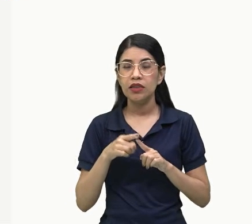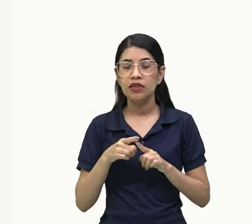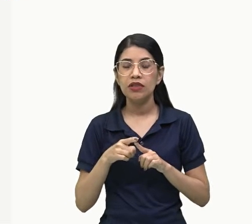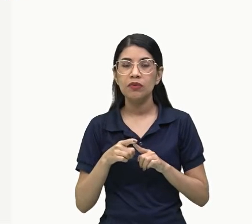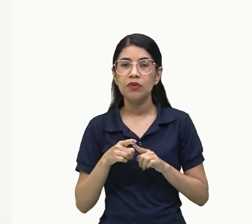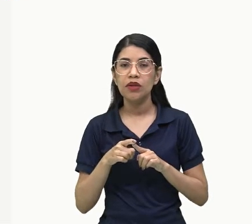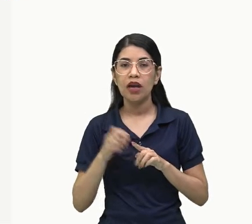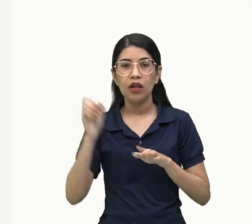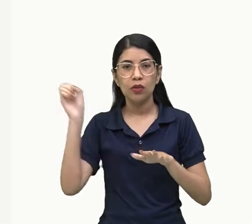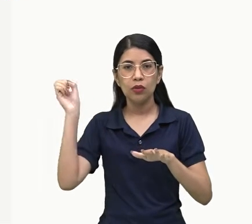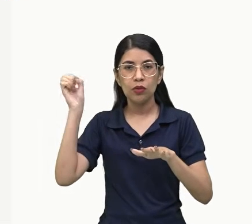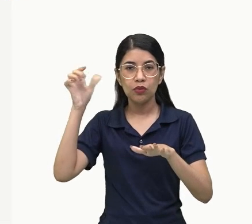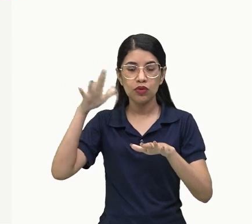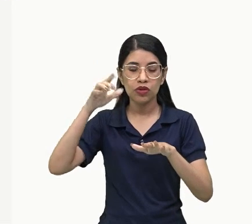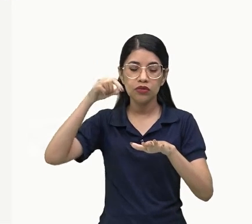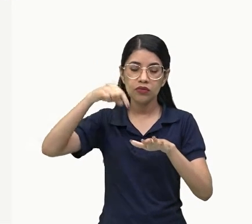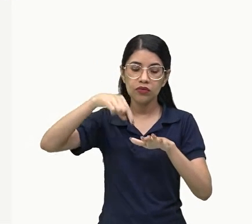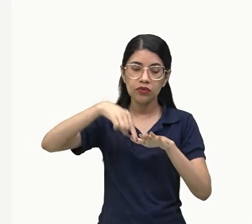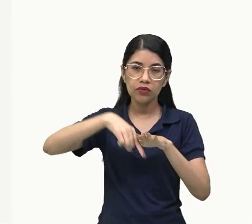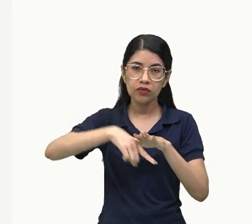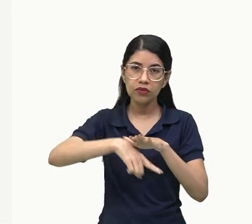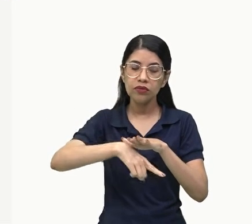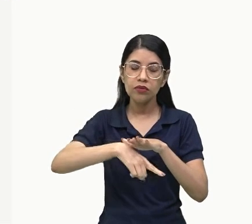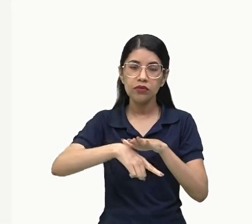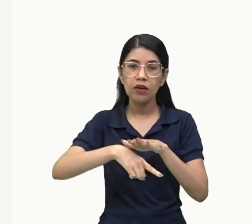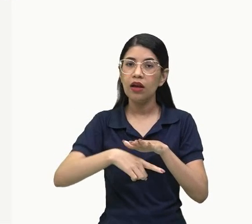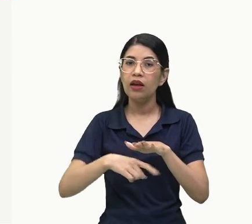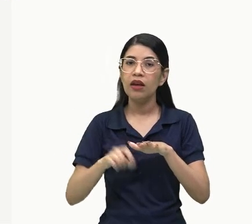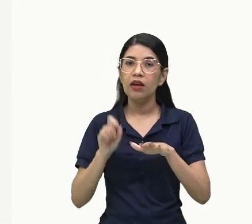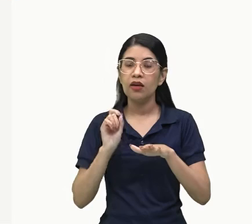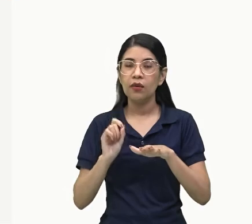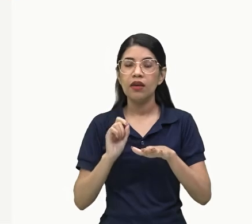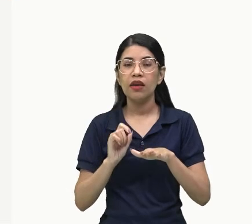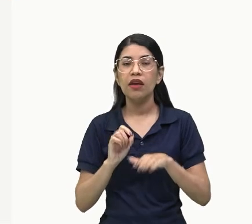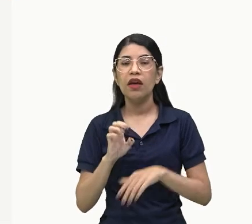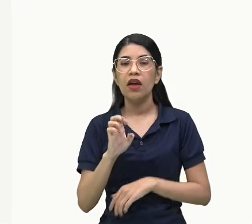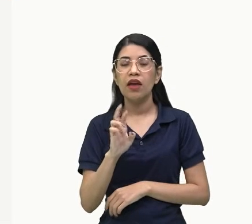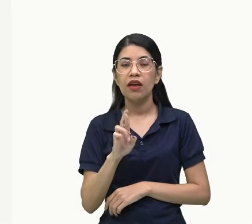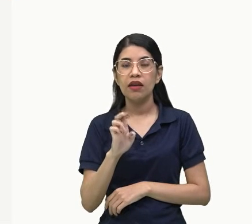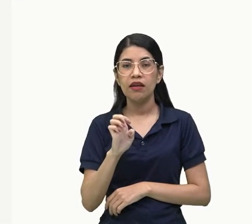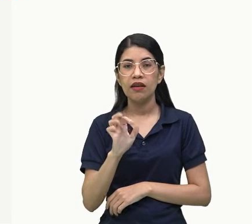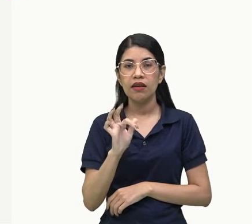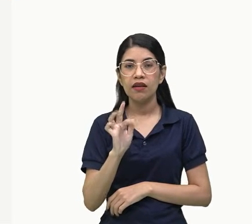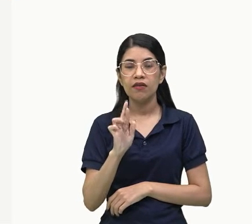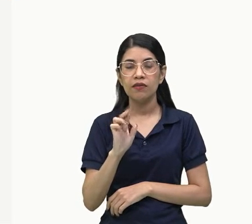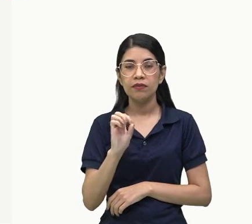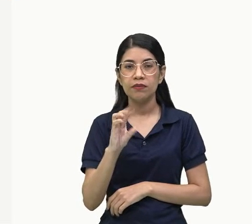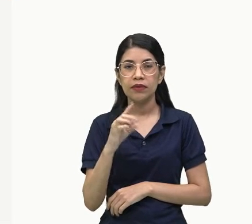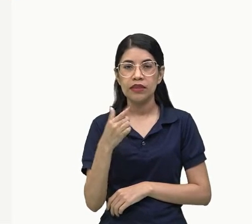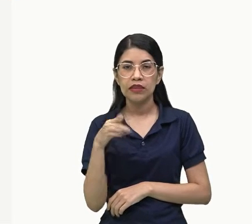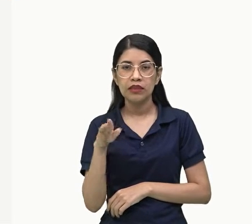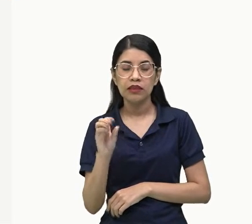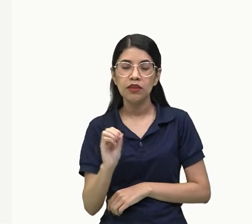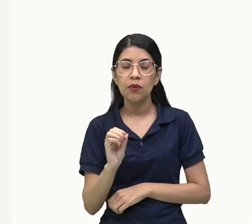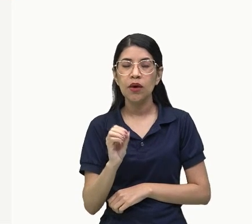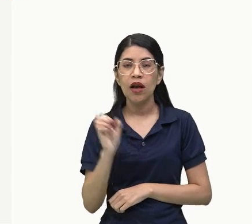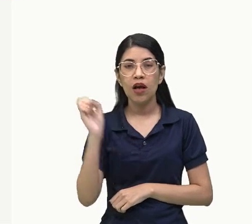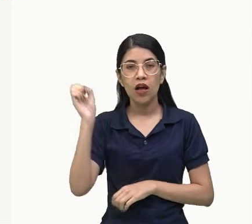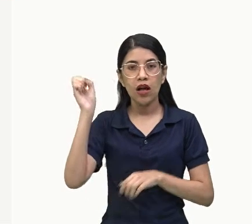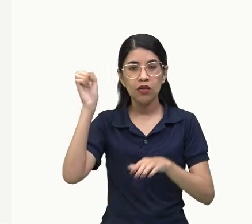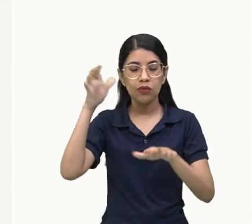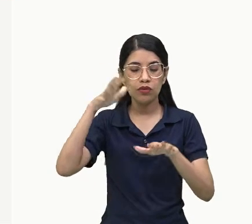raio luminoso atravessa de um meio para o outro é o que eu chamo de refração. É quando a luz consegue